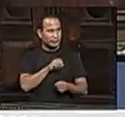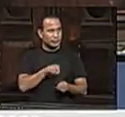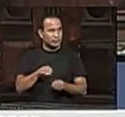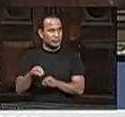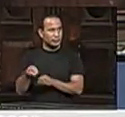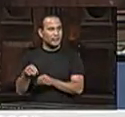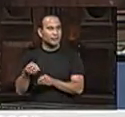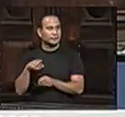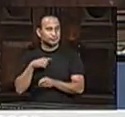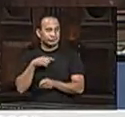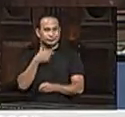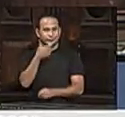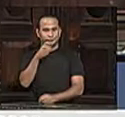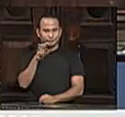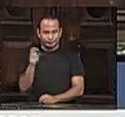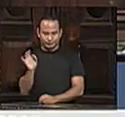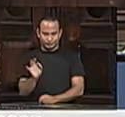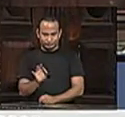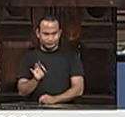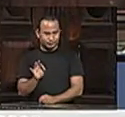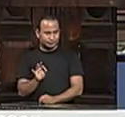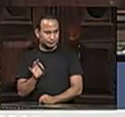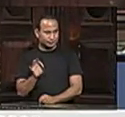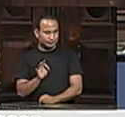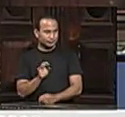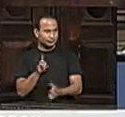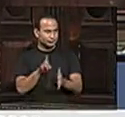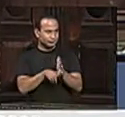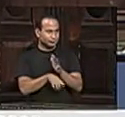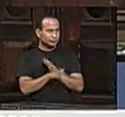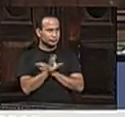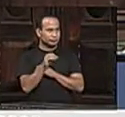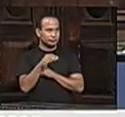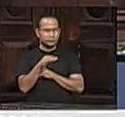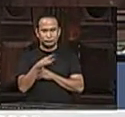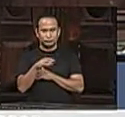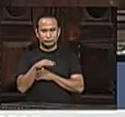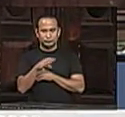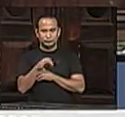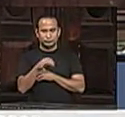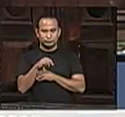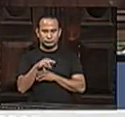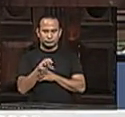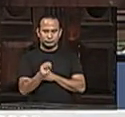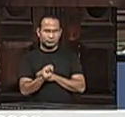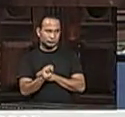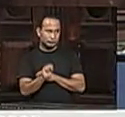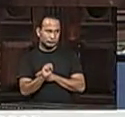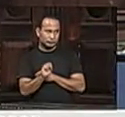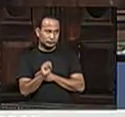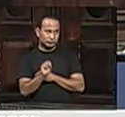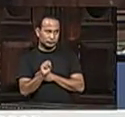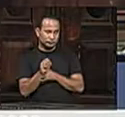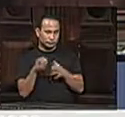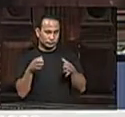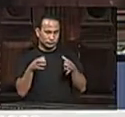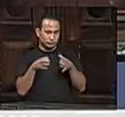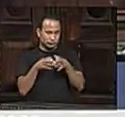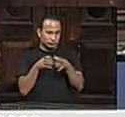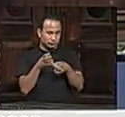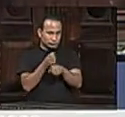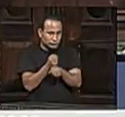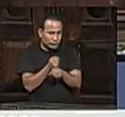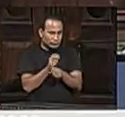os 25%, se cumpriu os mínimos constitucionais da educação. O Tribunal de Contas aponta um erro